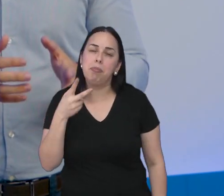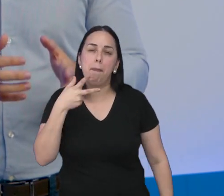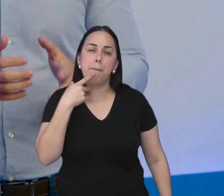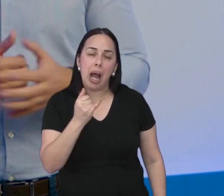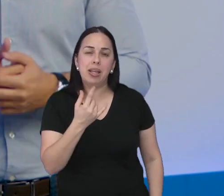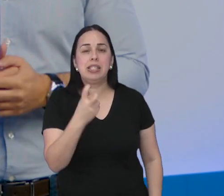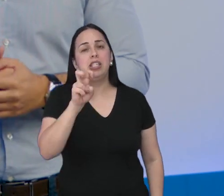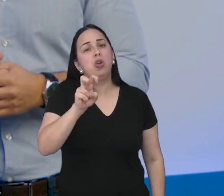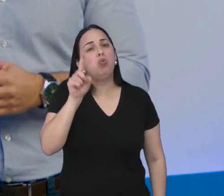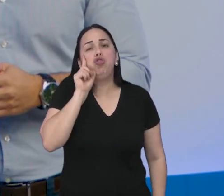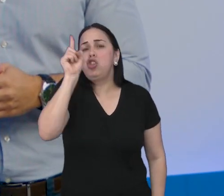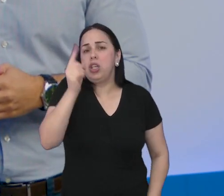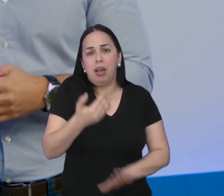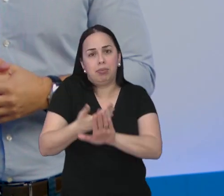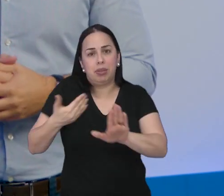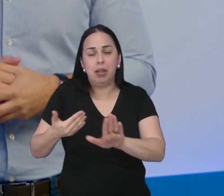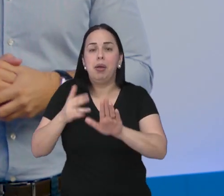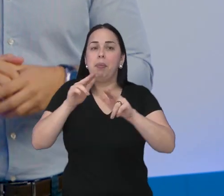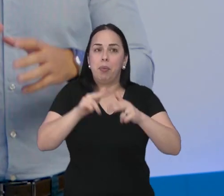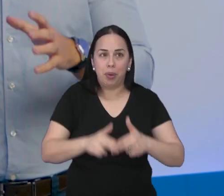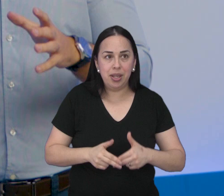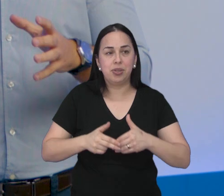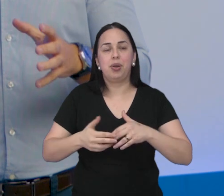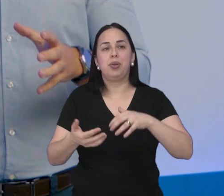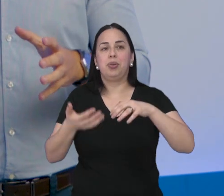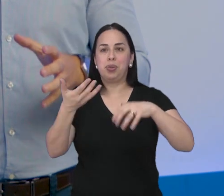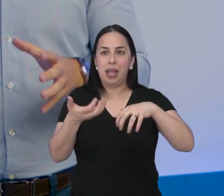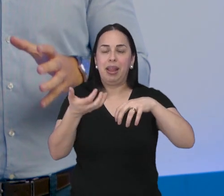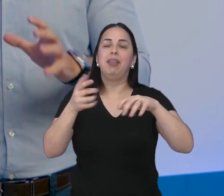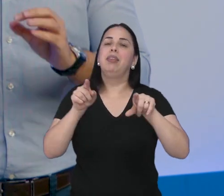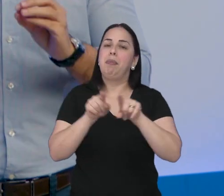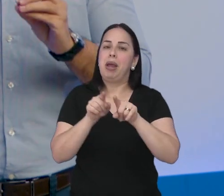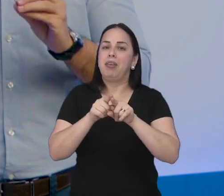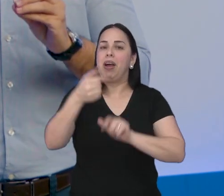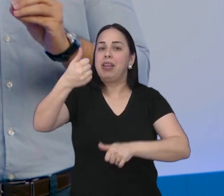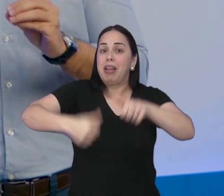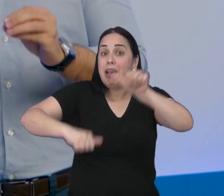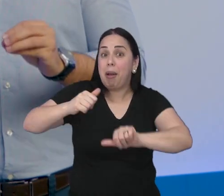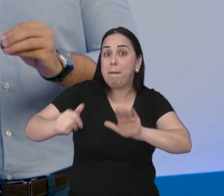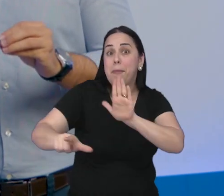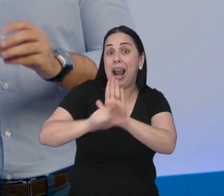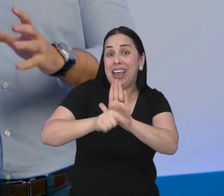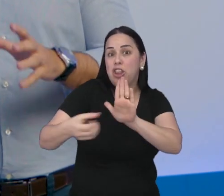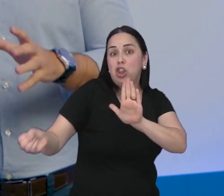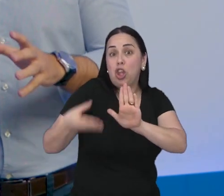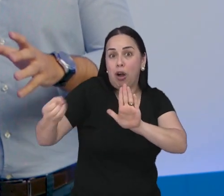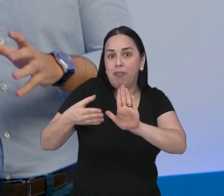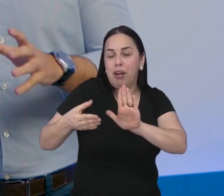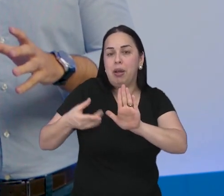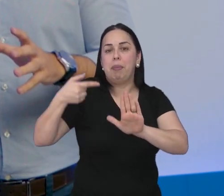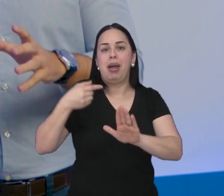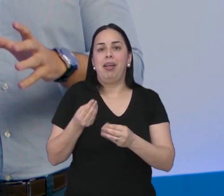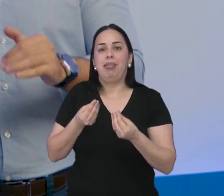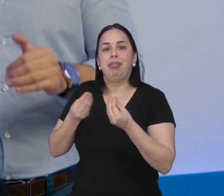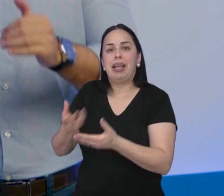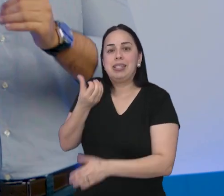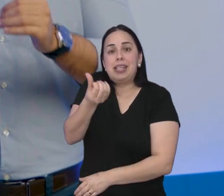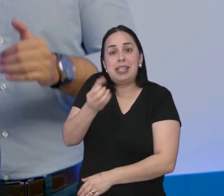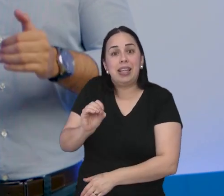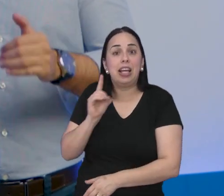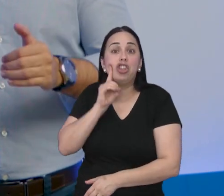para os pais são apenas 5 dias. O Senado debate uma lei para regulamentar a licença paternidade com a proposta de conceder